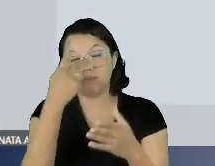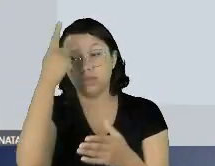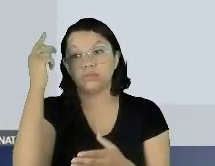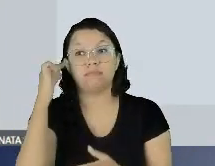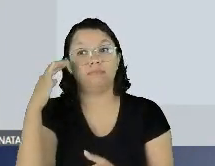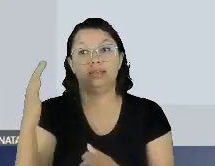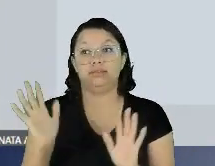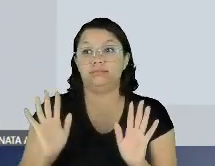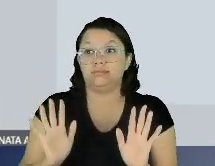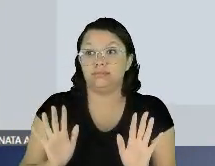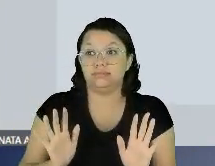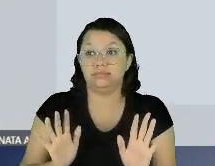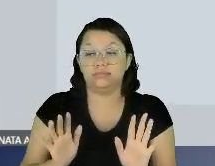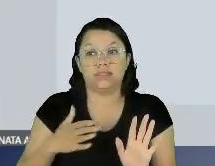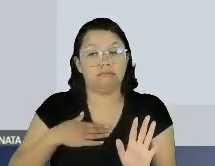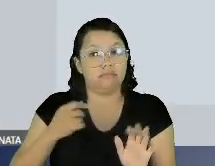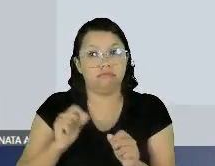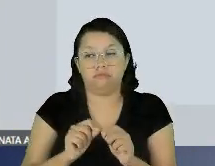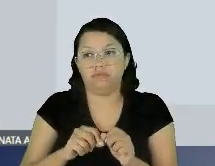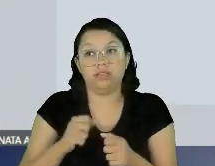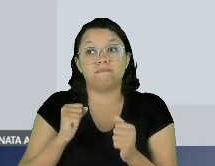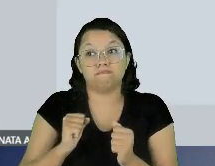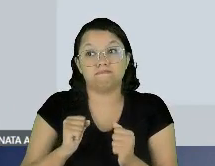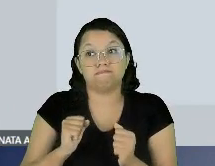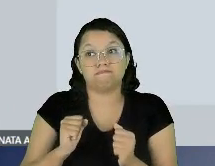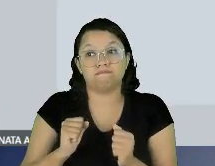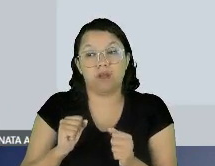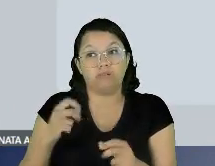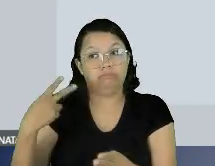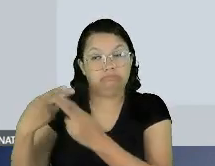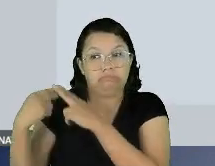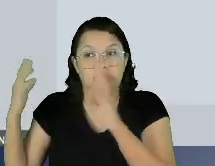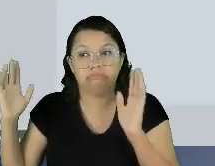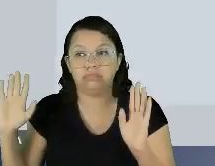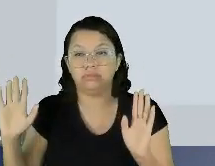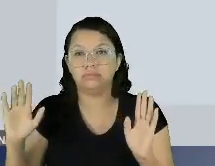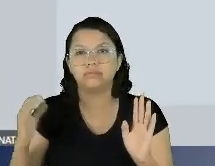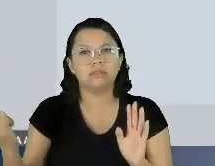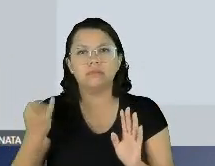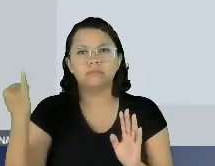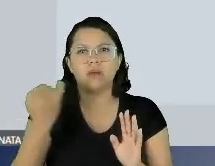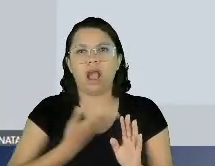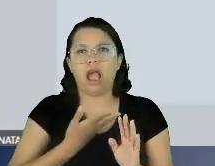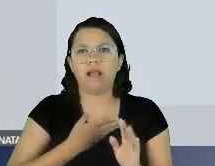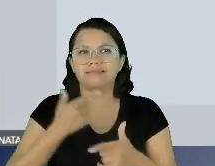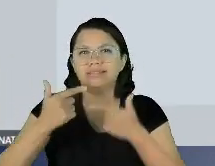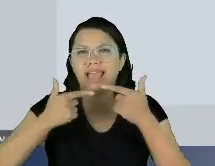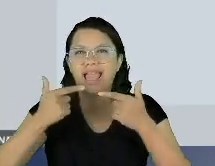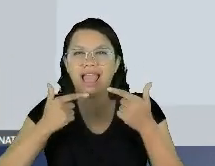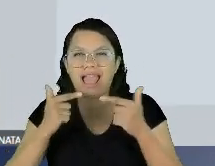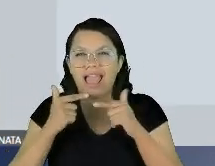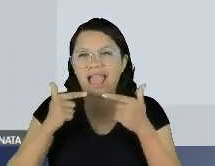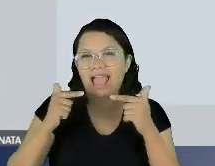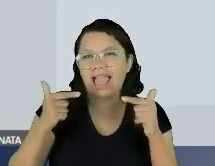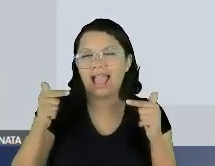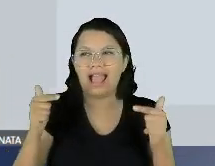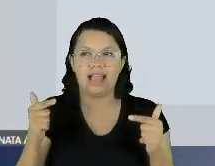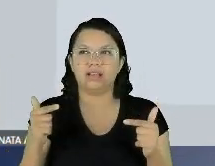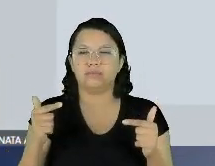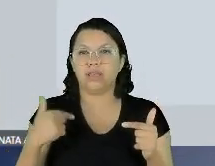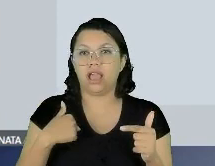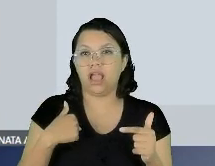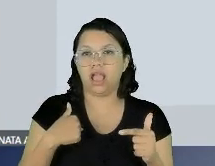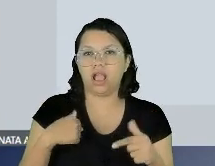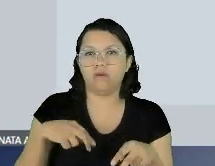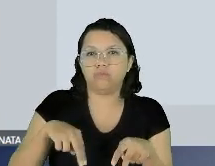opa, eu não vou fazer isso porque pode dar cana. Não importa que os meus amigos achem engraçadinho eu passar a dar